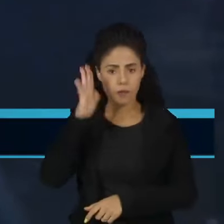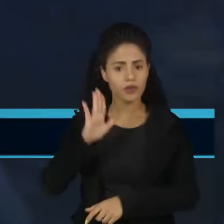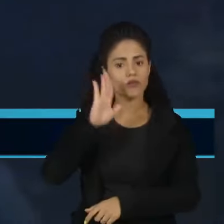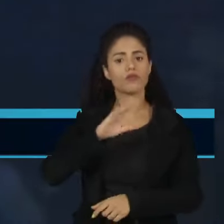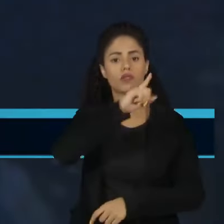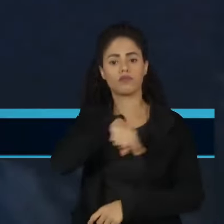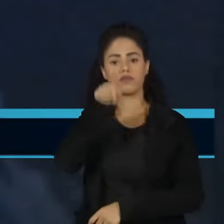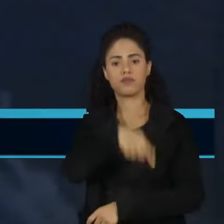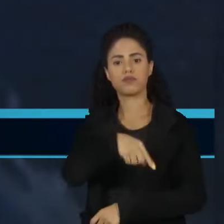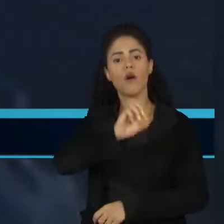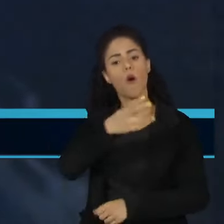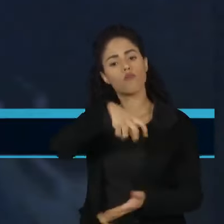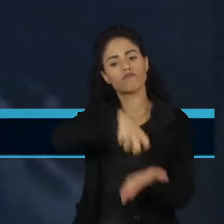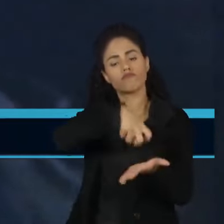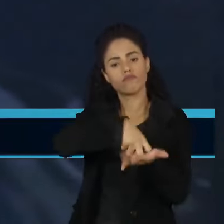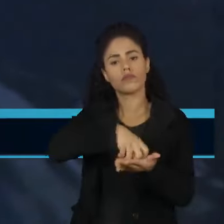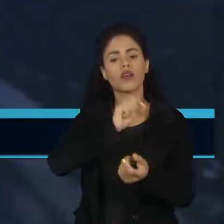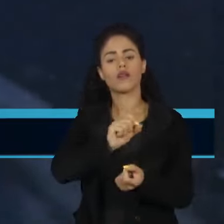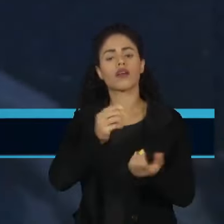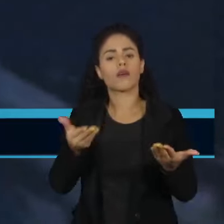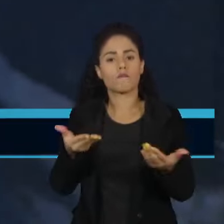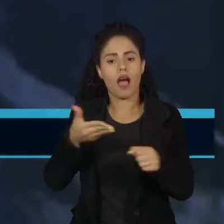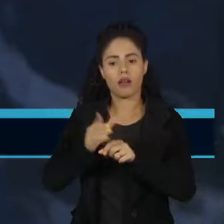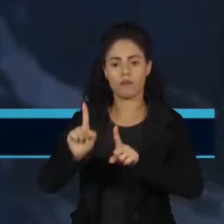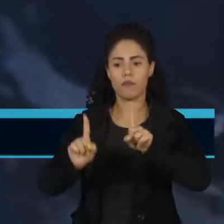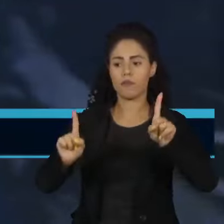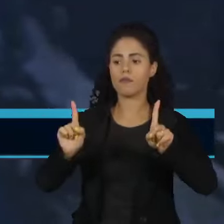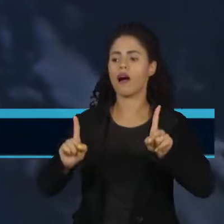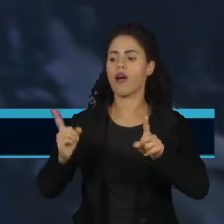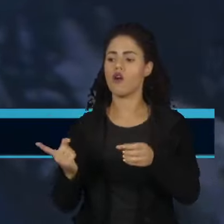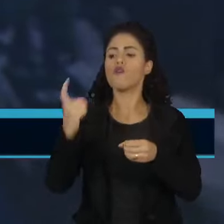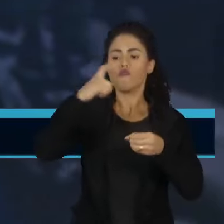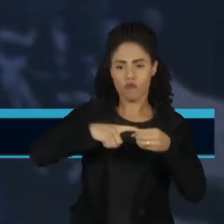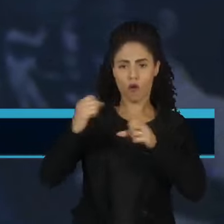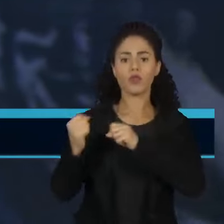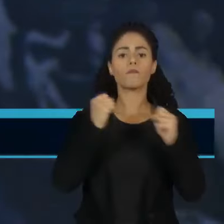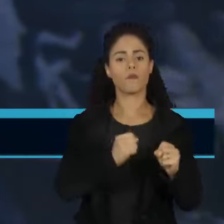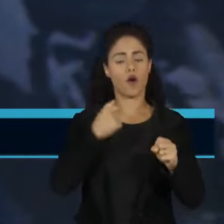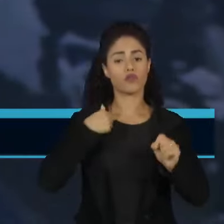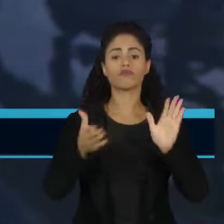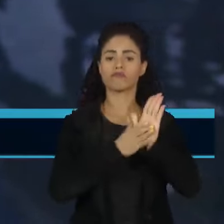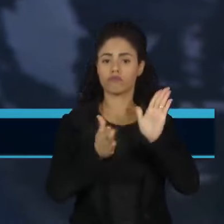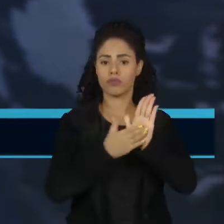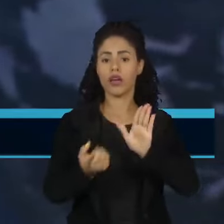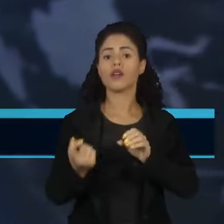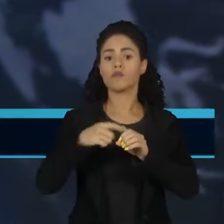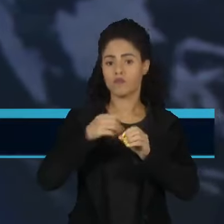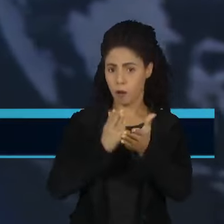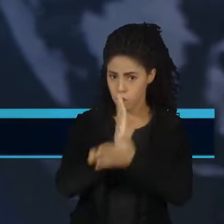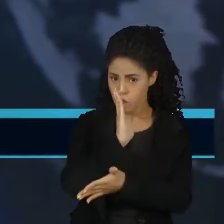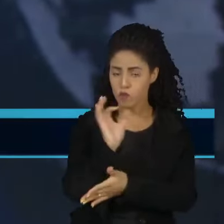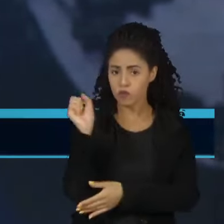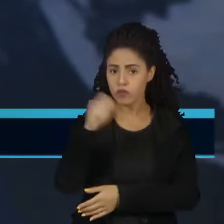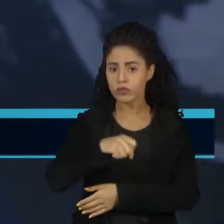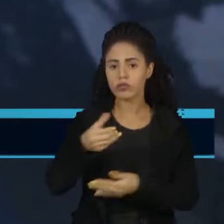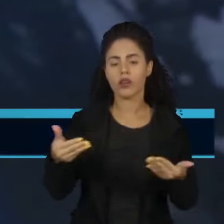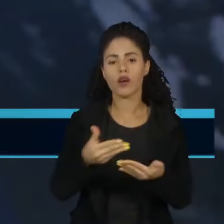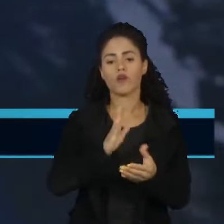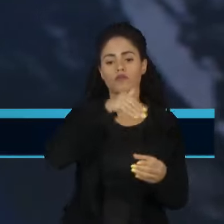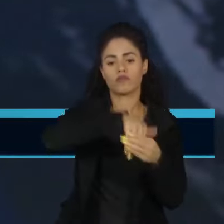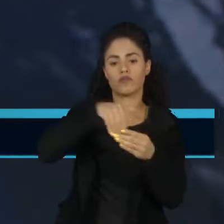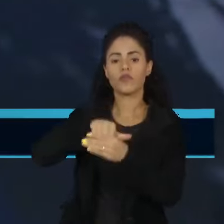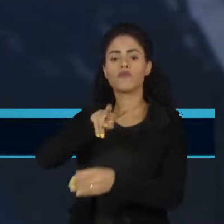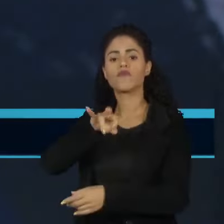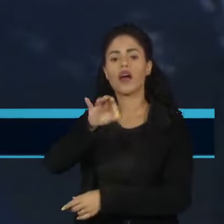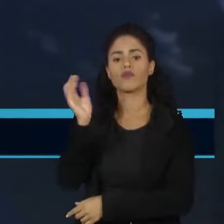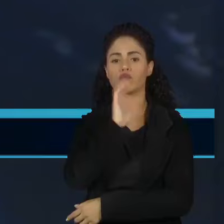cassados ou condenados são impedidos de concorrer em eleições. A proposta, que já foi aprovada na Câmara dos Deputados, será votada em